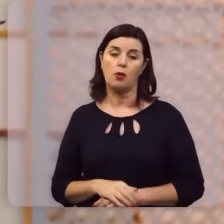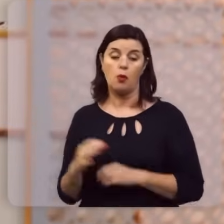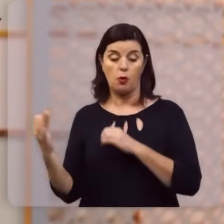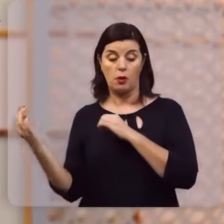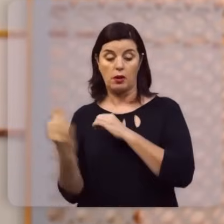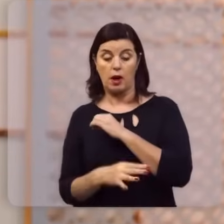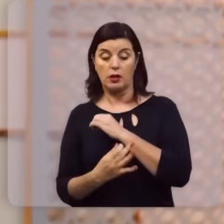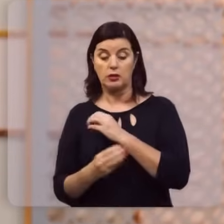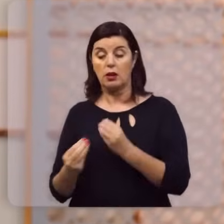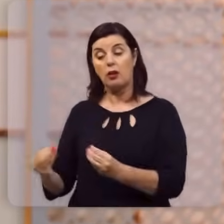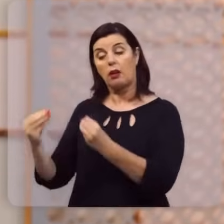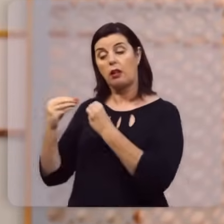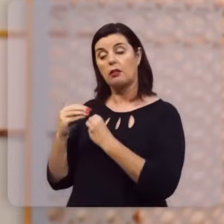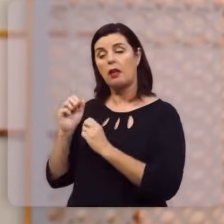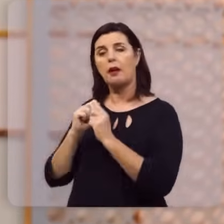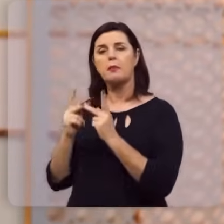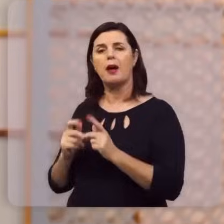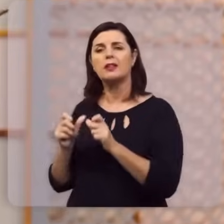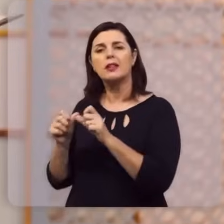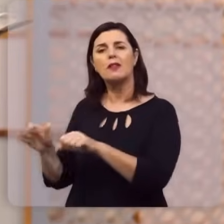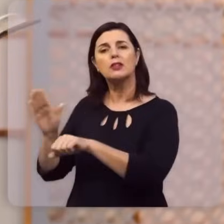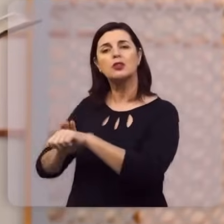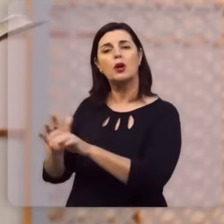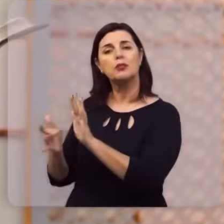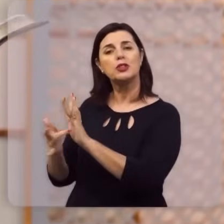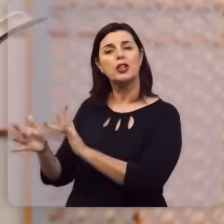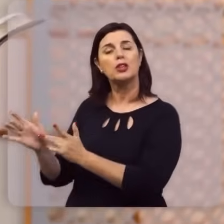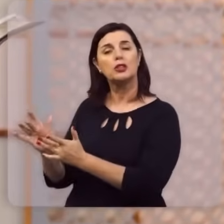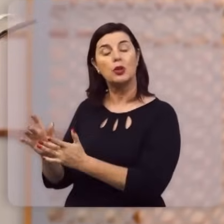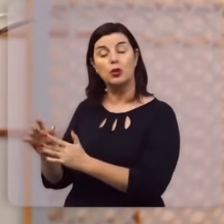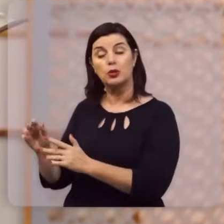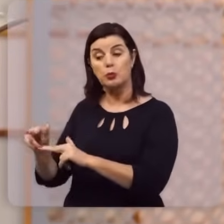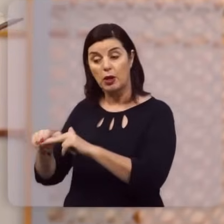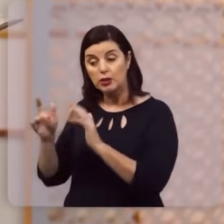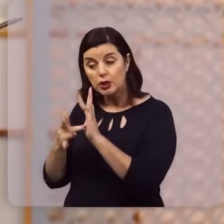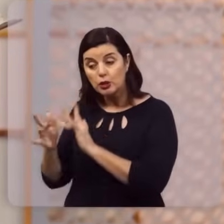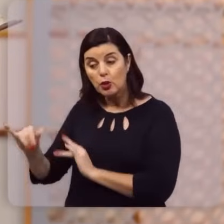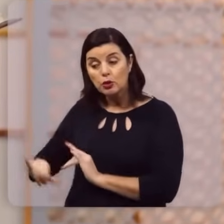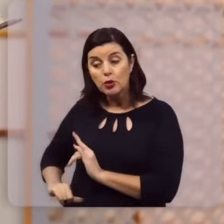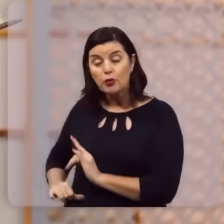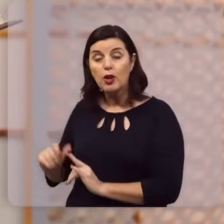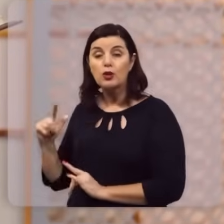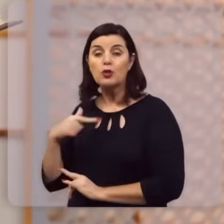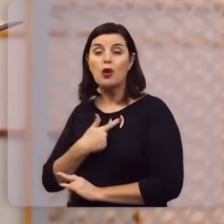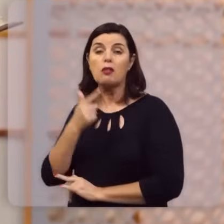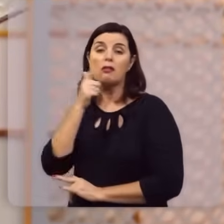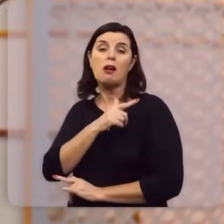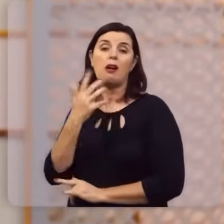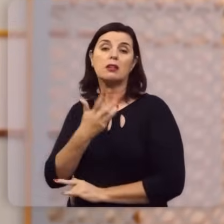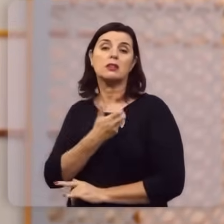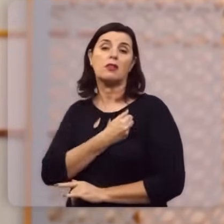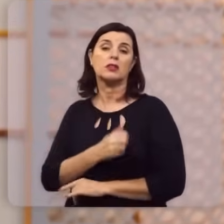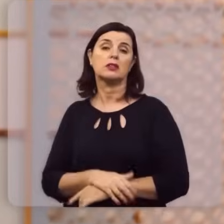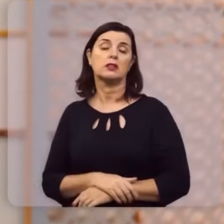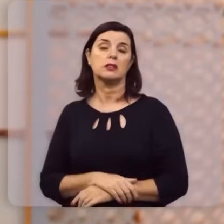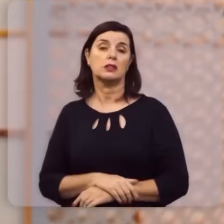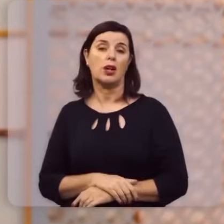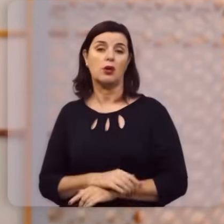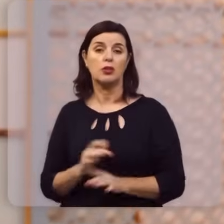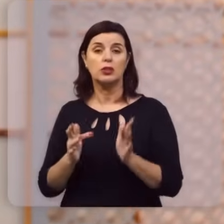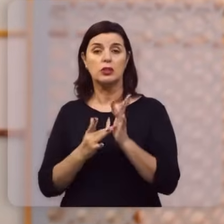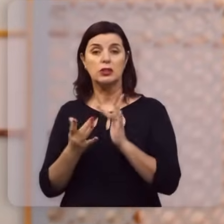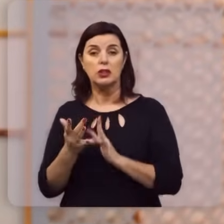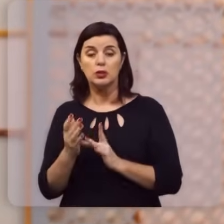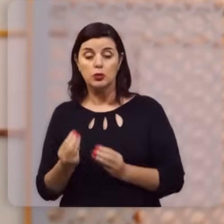o castigo que nos traz a paz estava sobre ele pelas suas pisaduras nós fomos sarados Deus lançou sobre